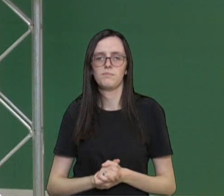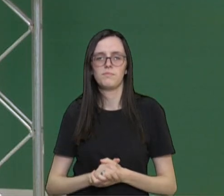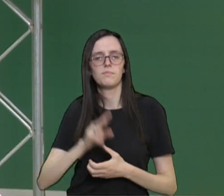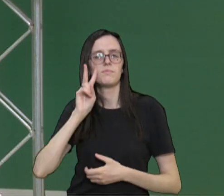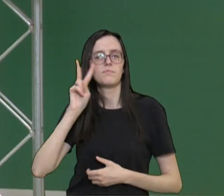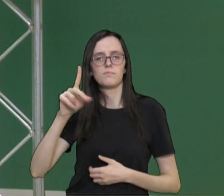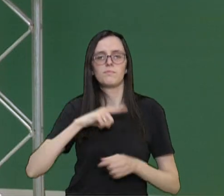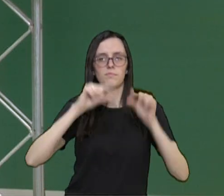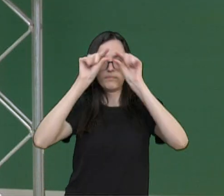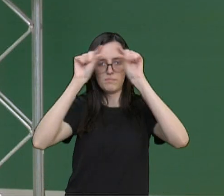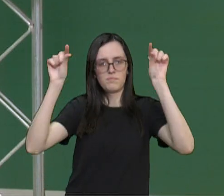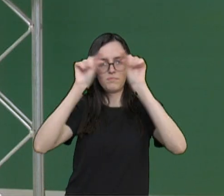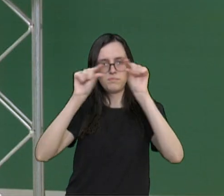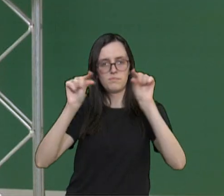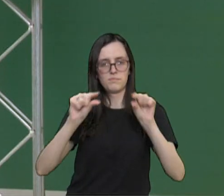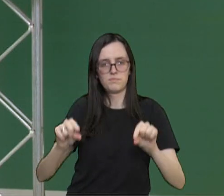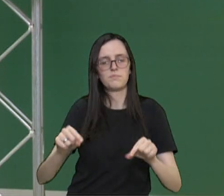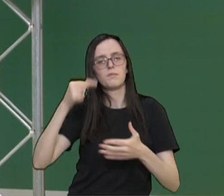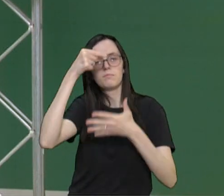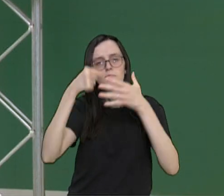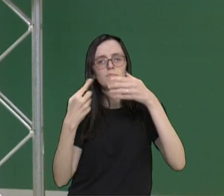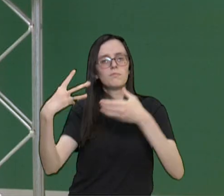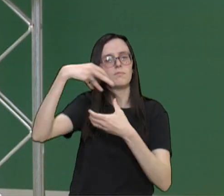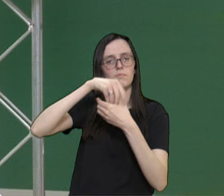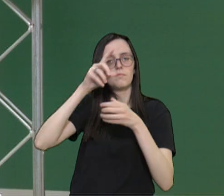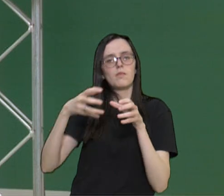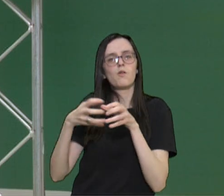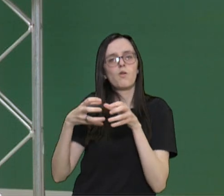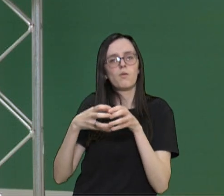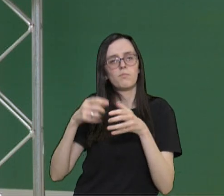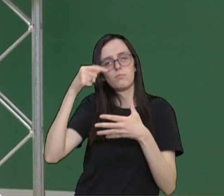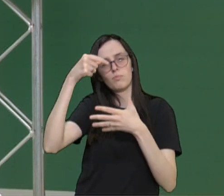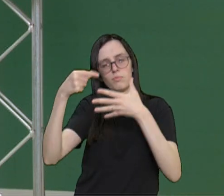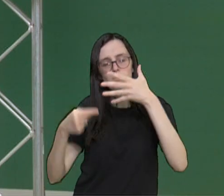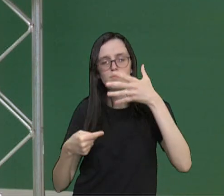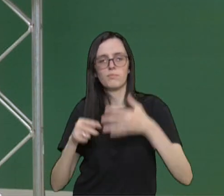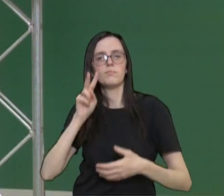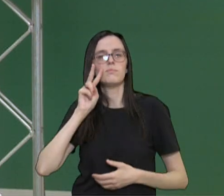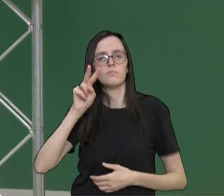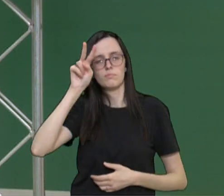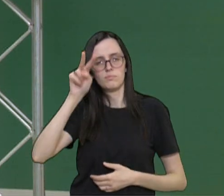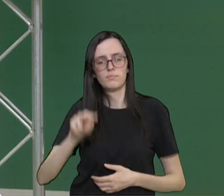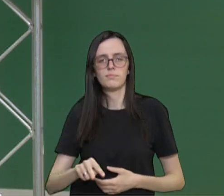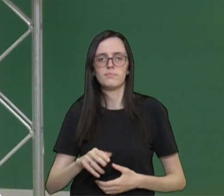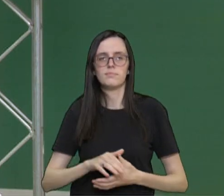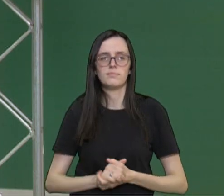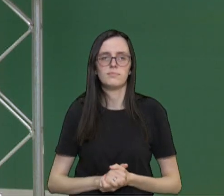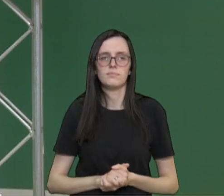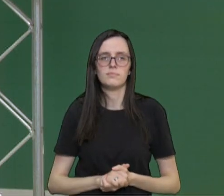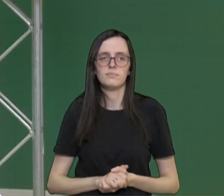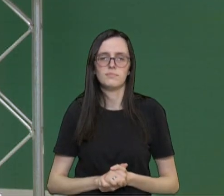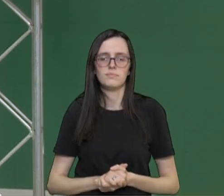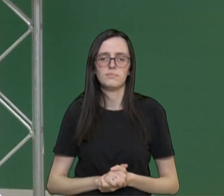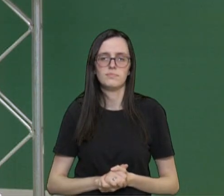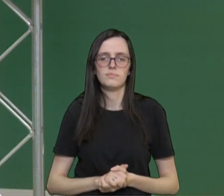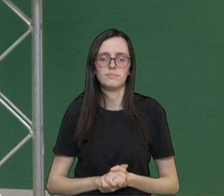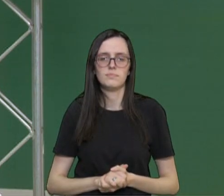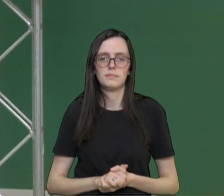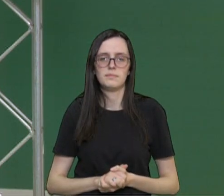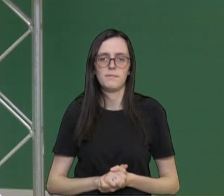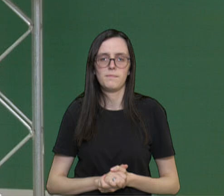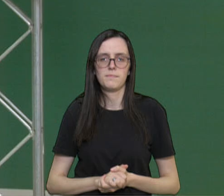eixo, gírio, movimentos articulares, aceleração e desaceleração, ponto de apoio, planos,